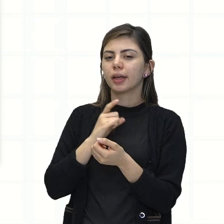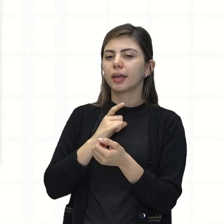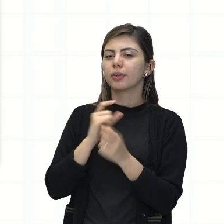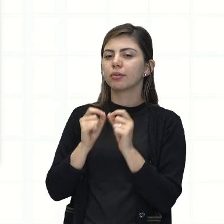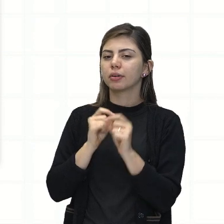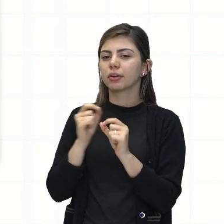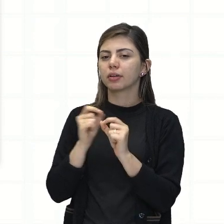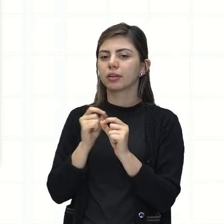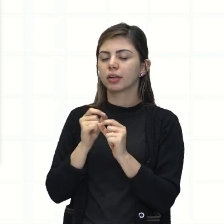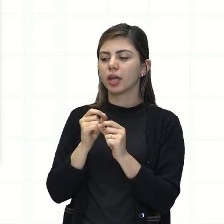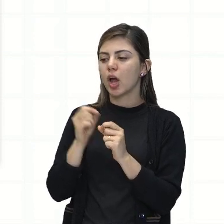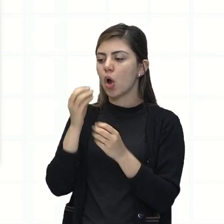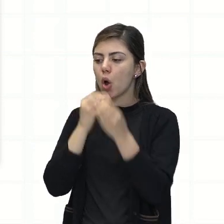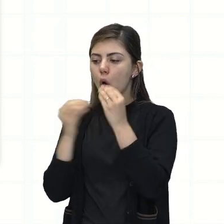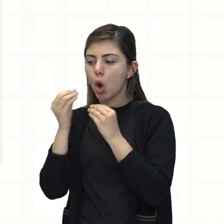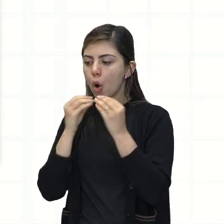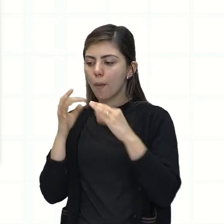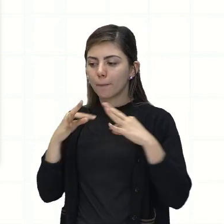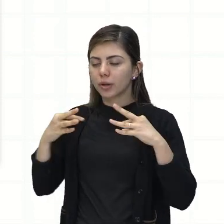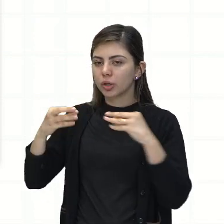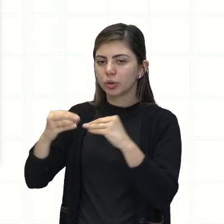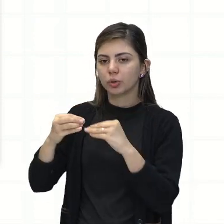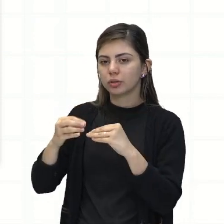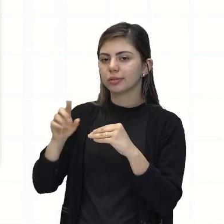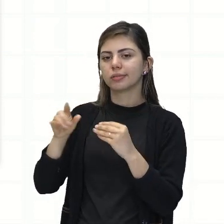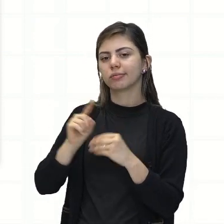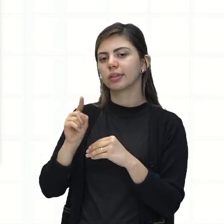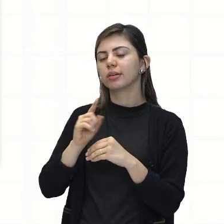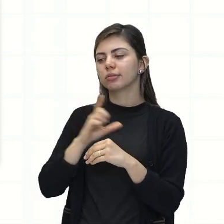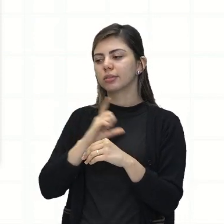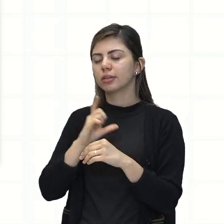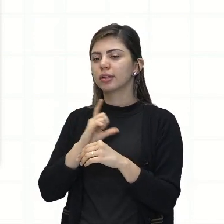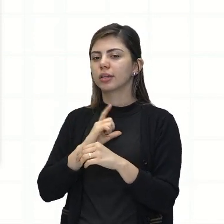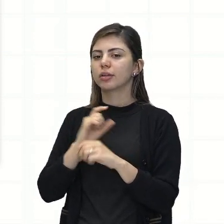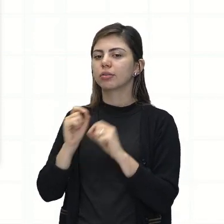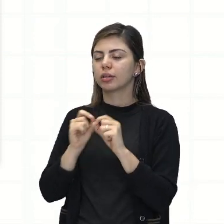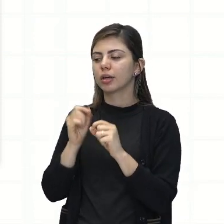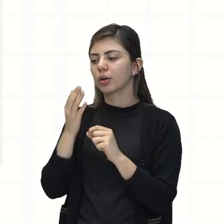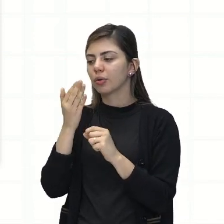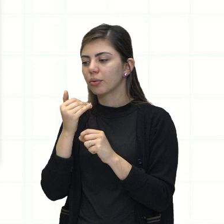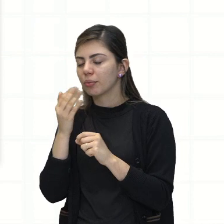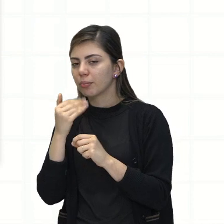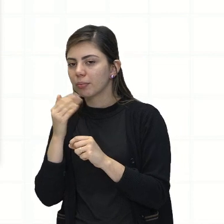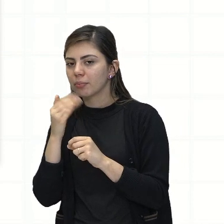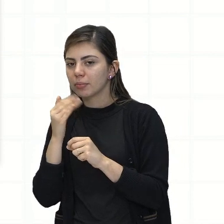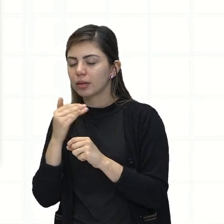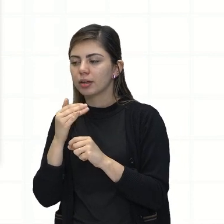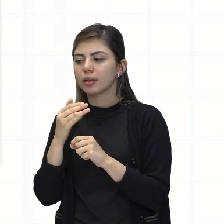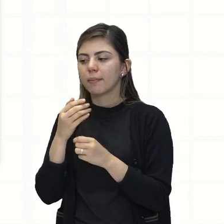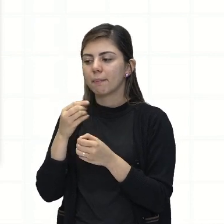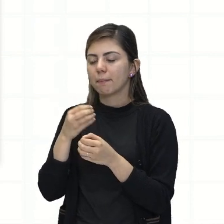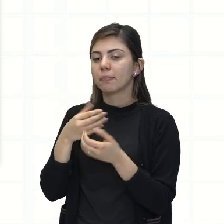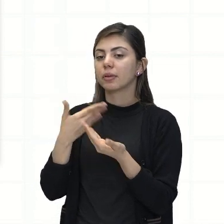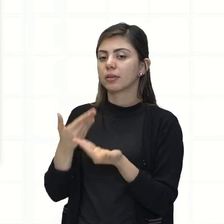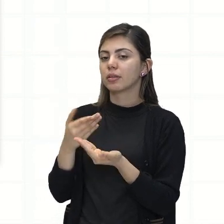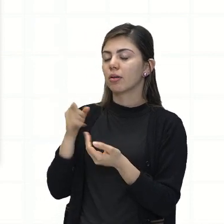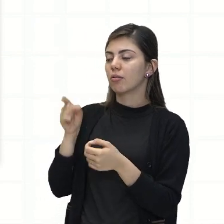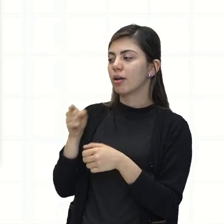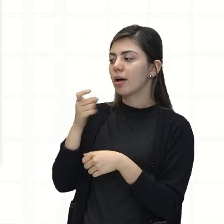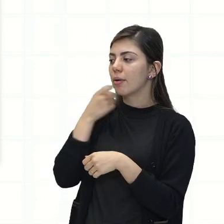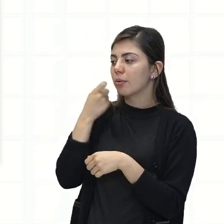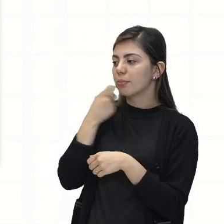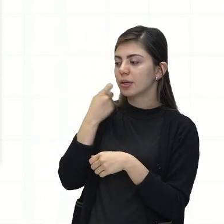consegue colocar tudo na boca de uma vez. Então, fica ali restos de comida perto do corpo dele e as